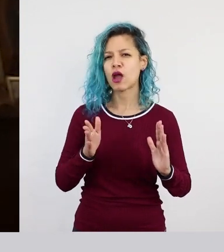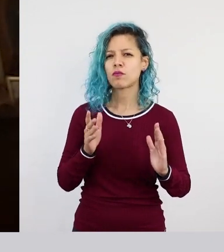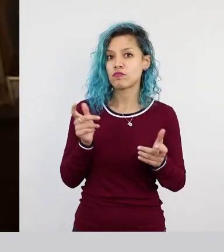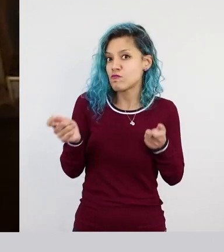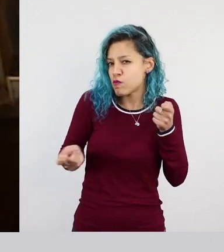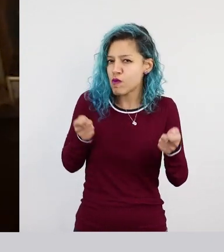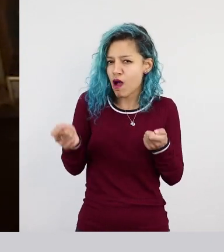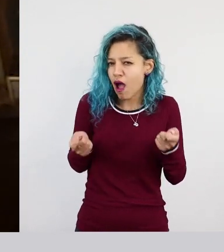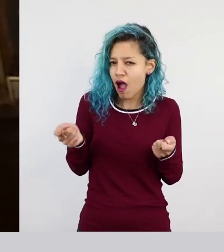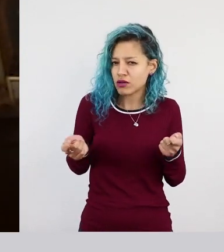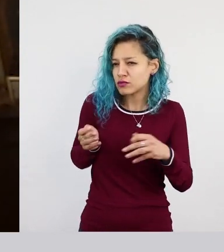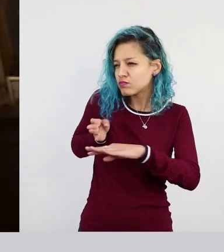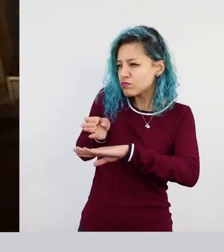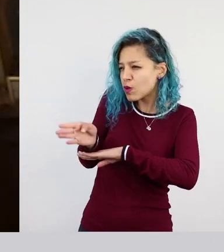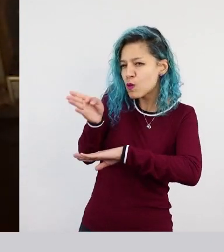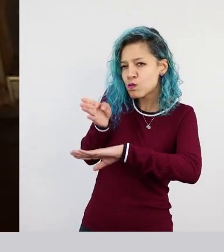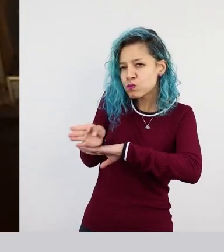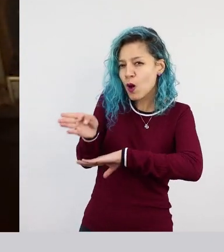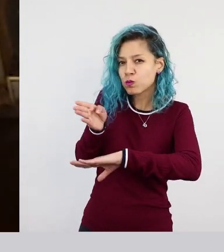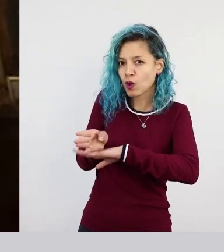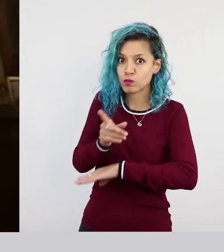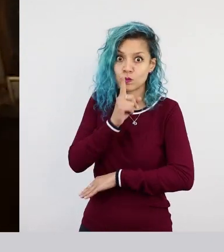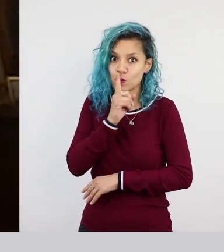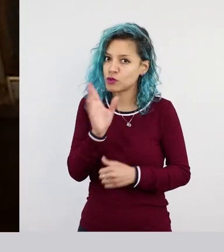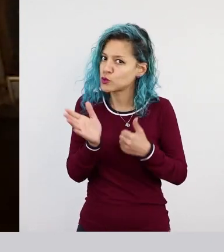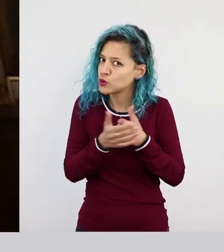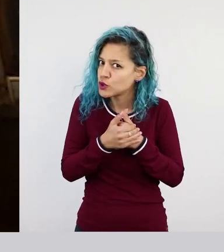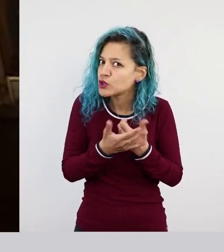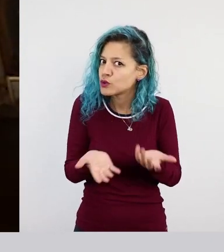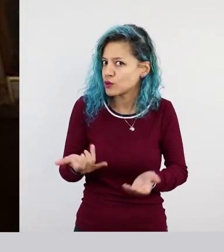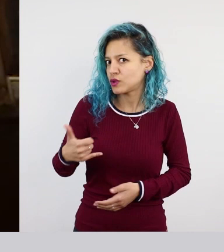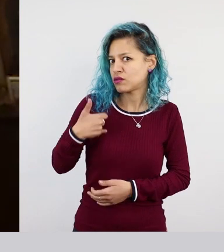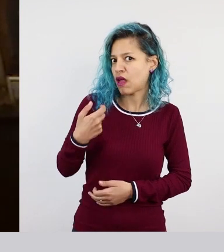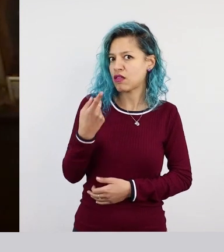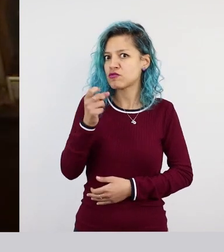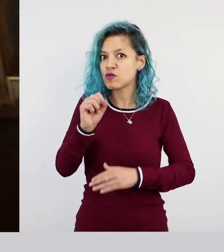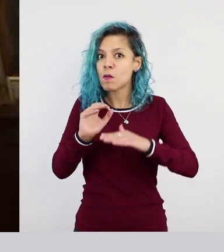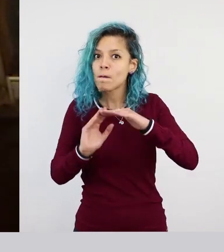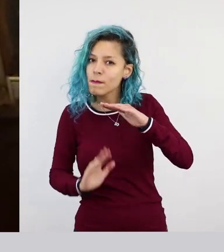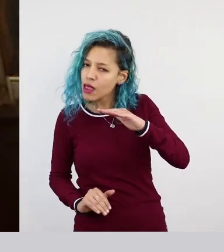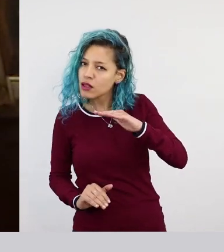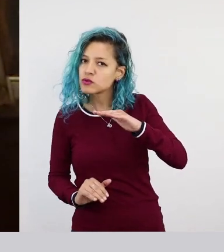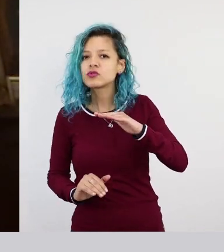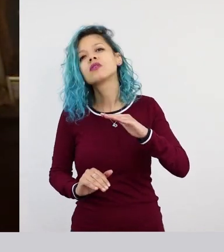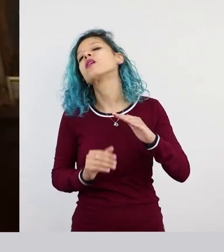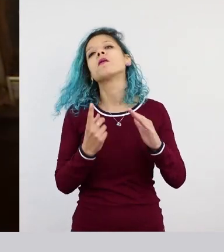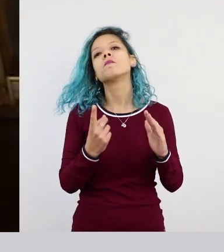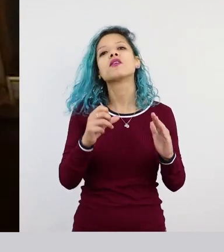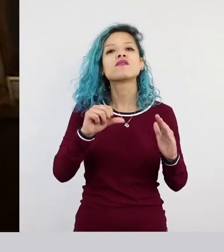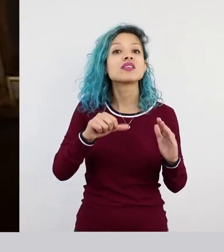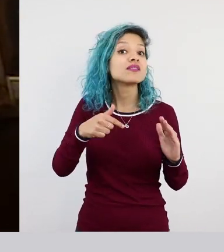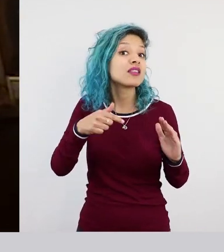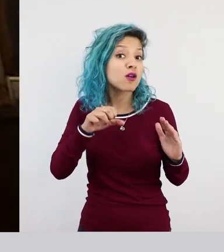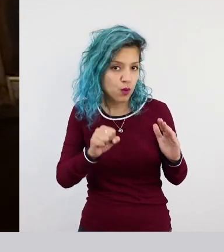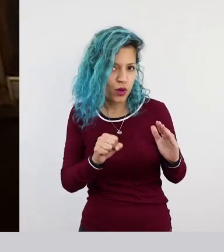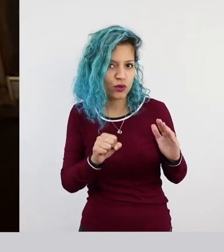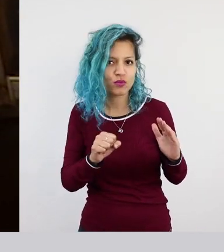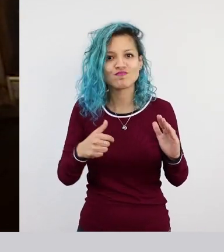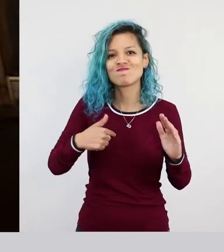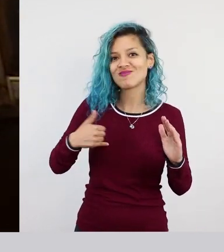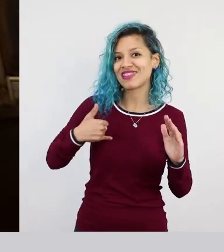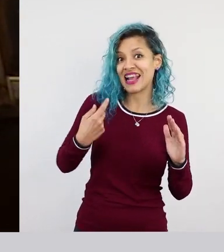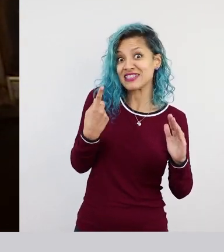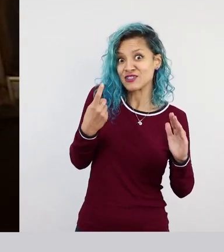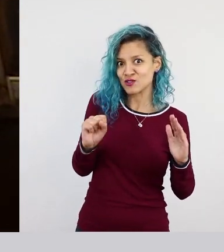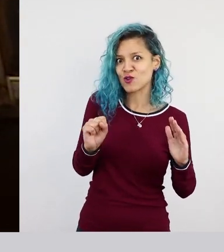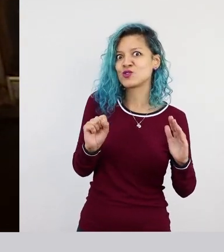eu já frequentava as boates, escondido, porque eu ainda era menor de idade. Eu só fiz 18 em